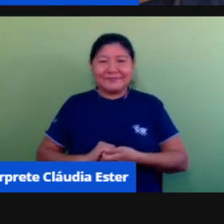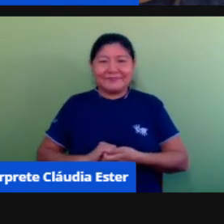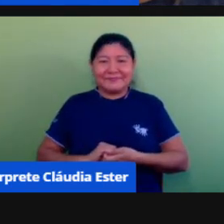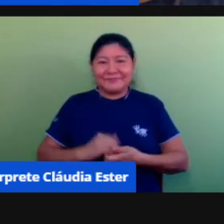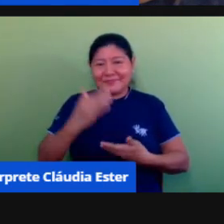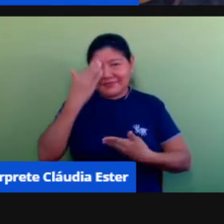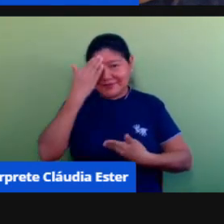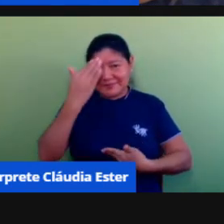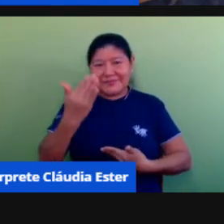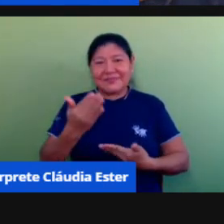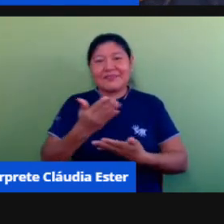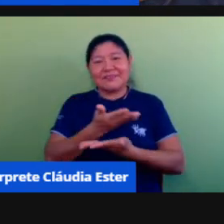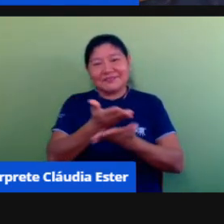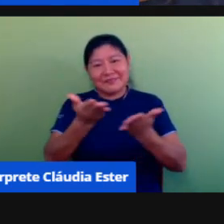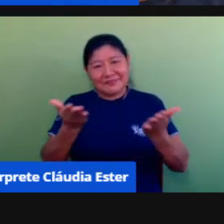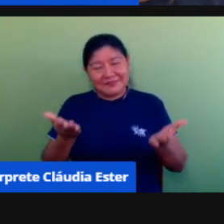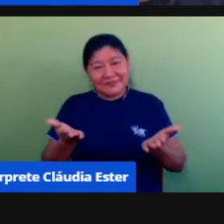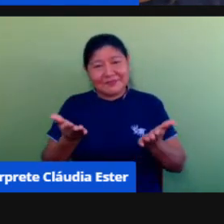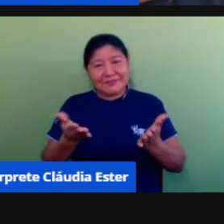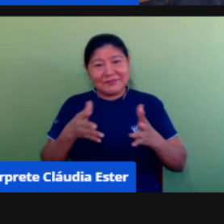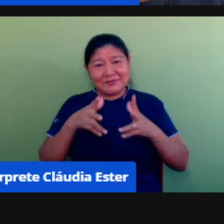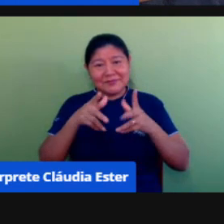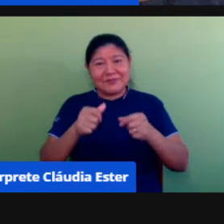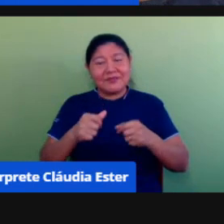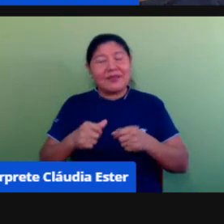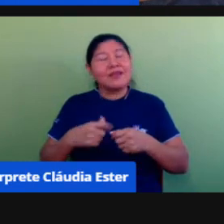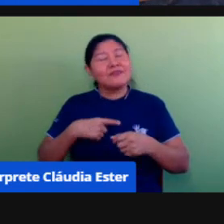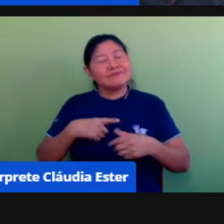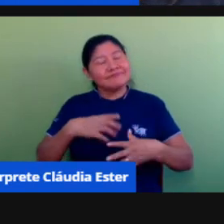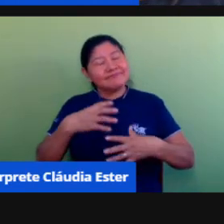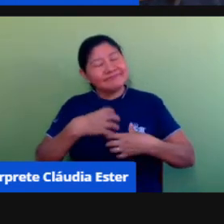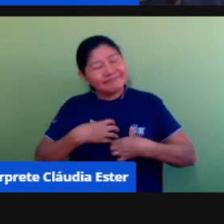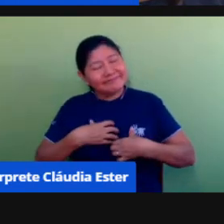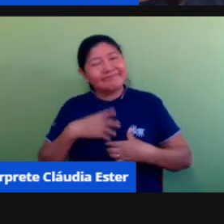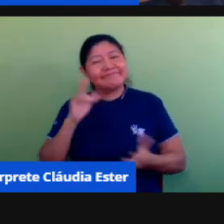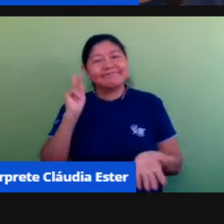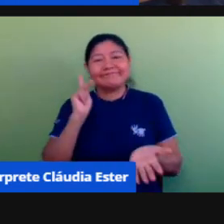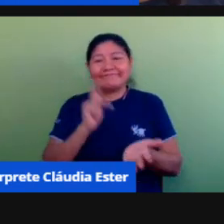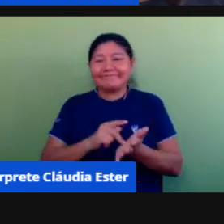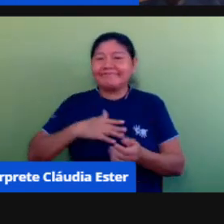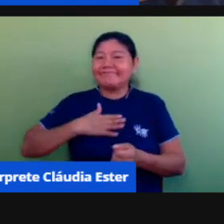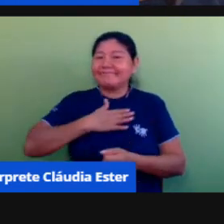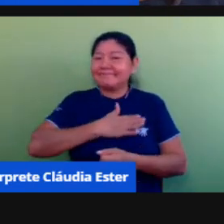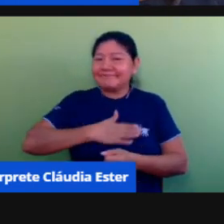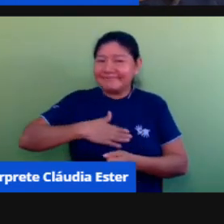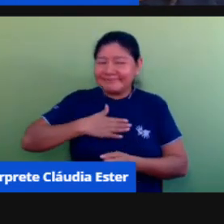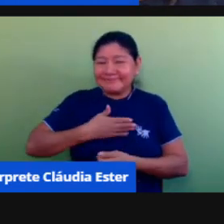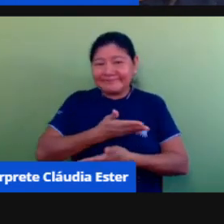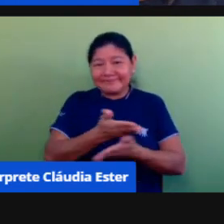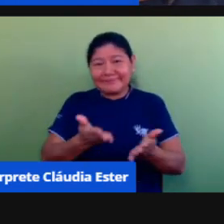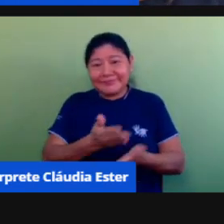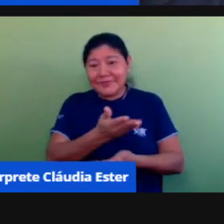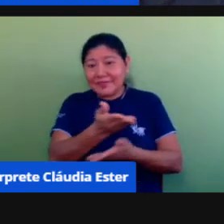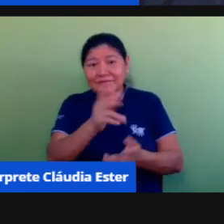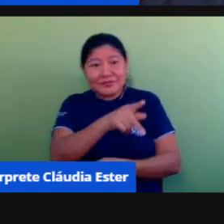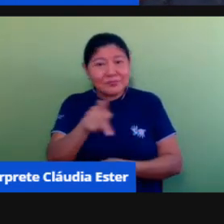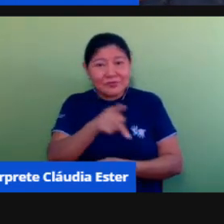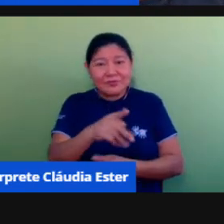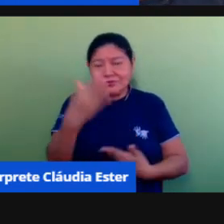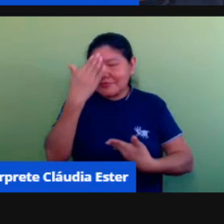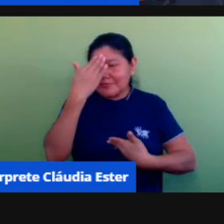Muito obrigada a todos, meninos. Prazer enorme estar com vocês. Obrigada aos nossos telespectadores nesse